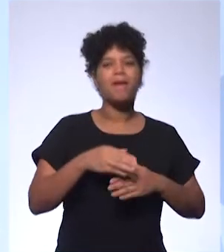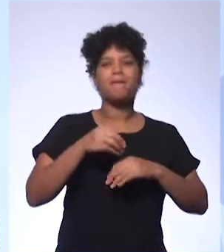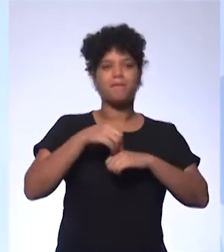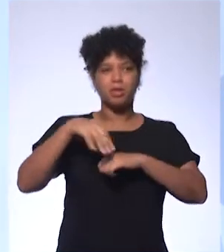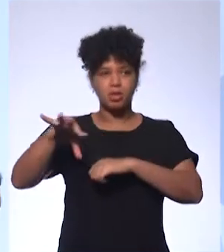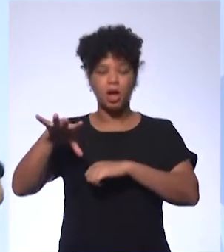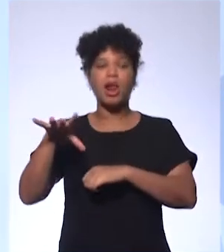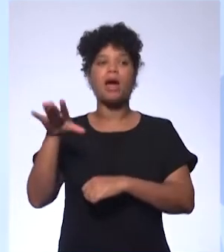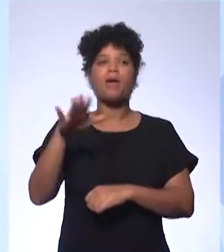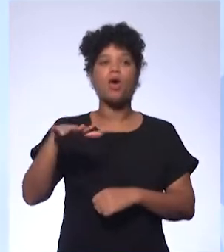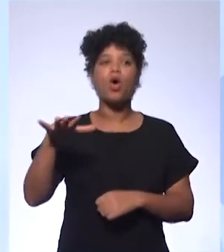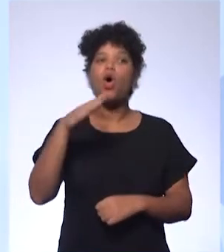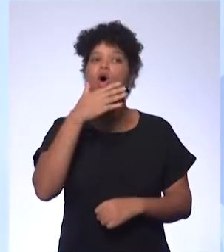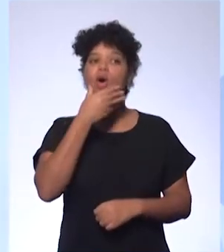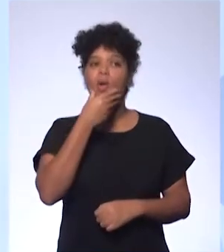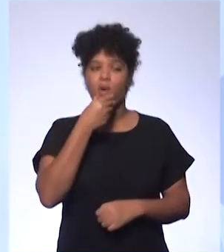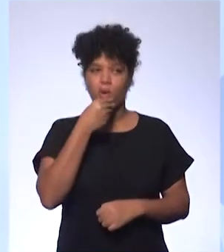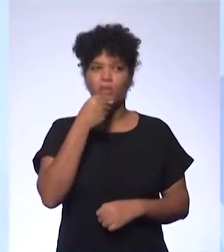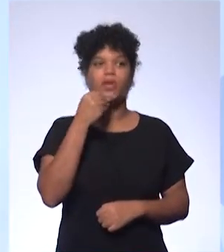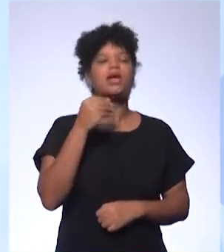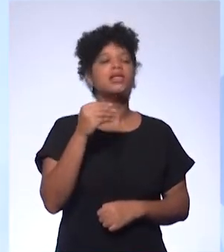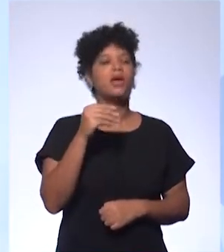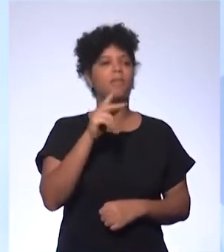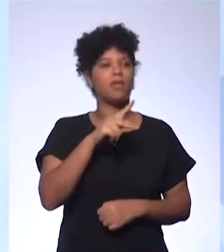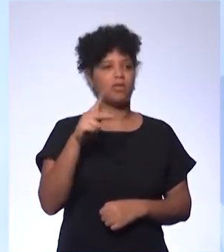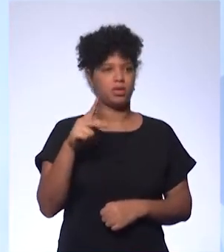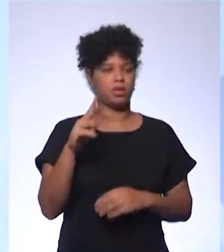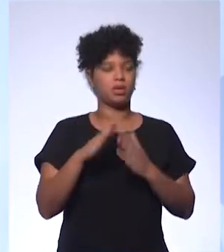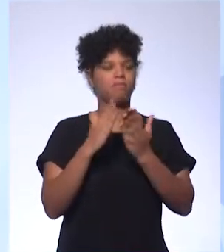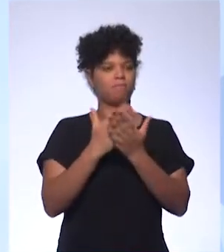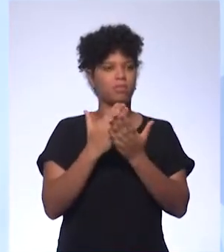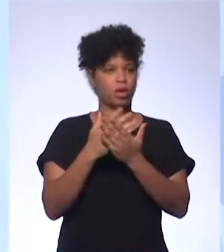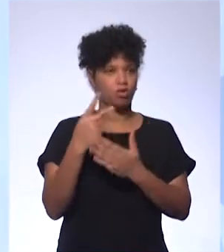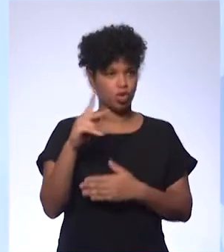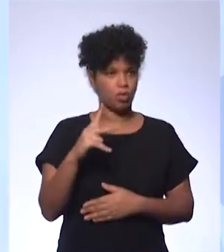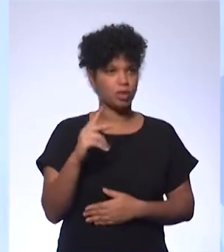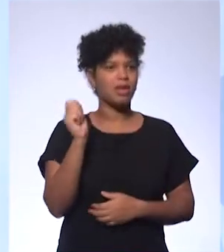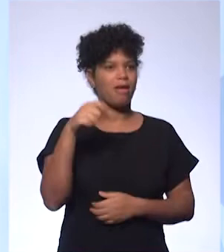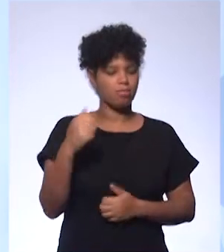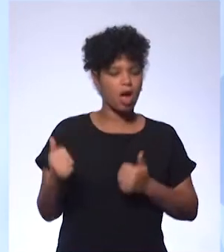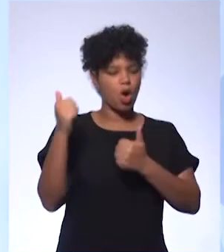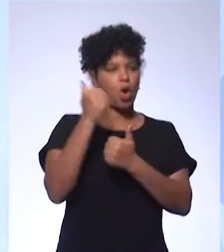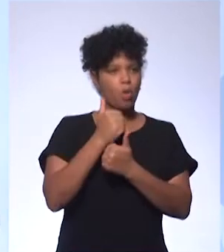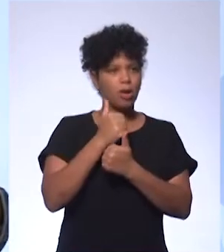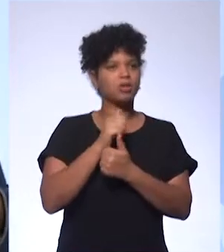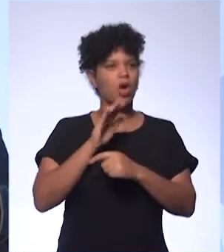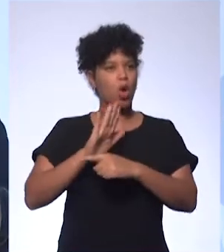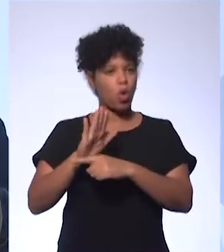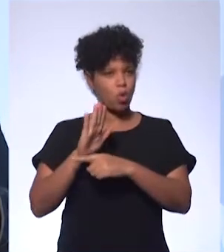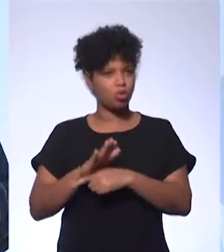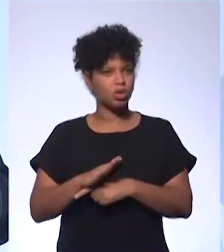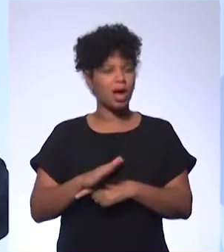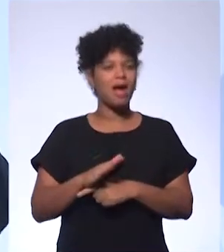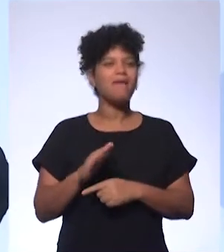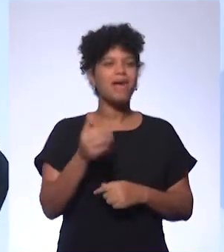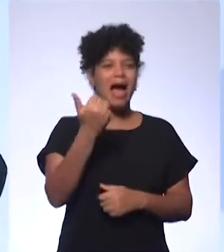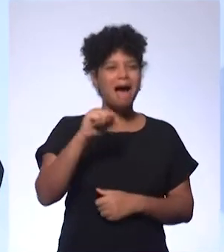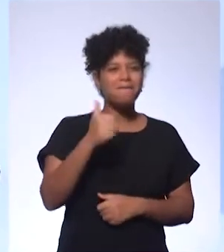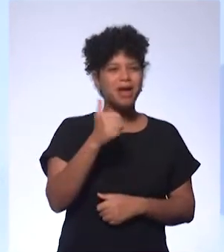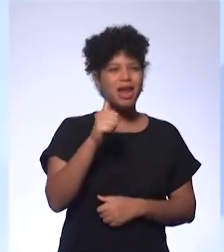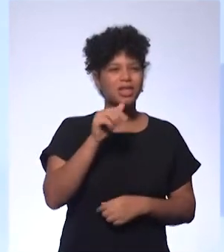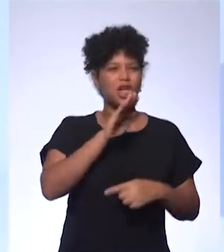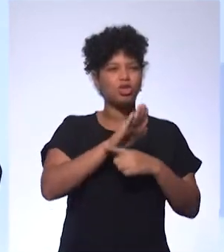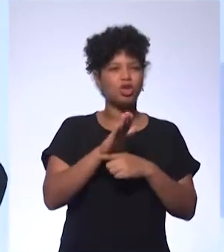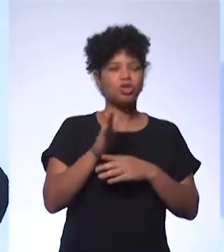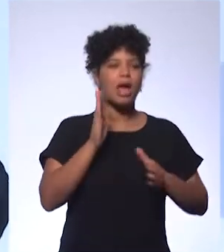escola de vocês, porque poderá ser utilizado por ele, né, como mais um subsídio aí, mais um instrumento de avaliação